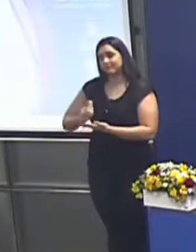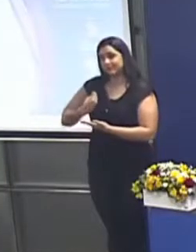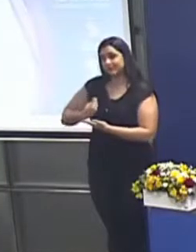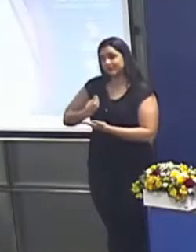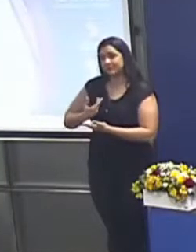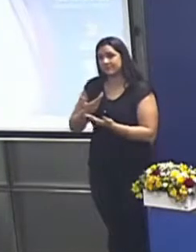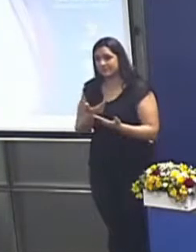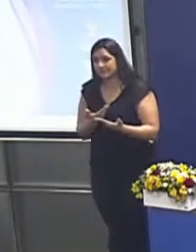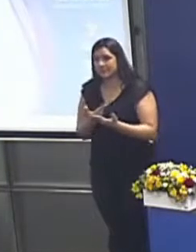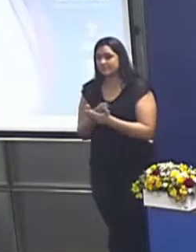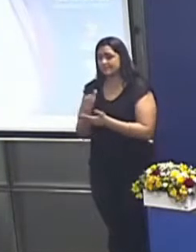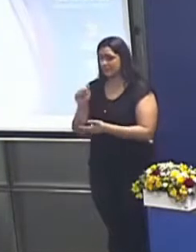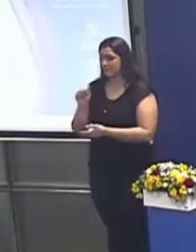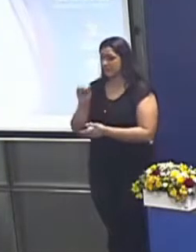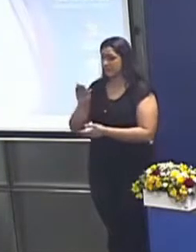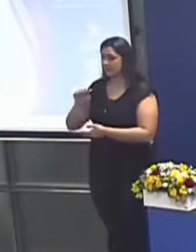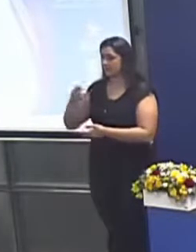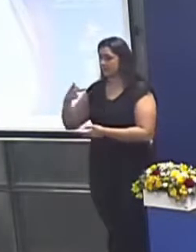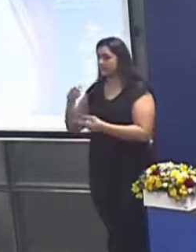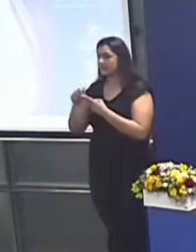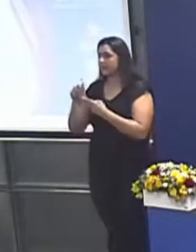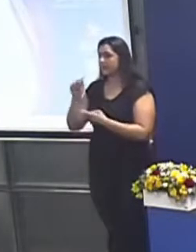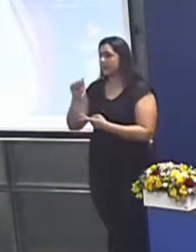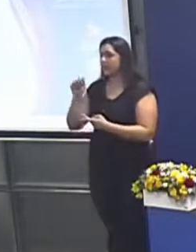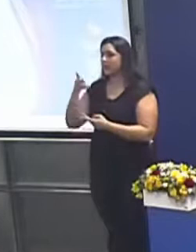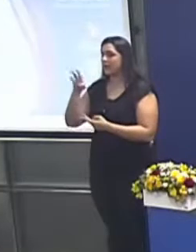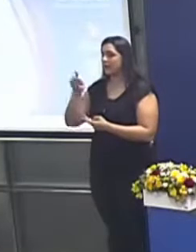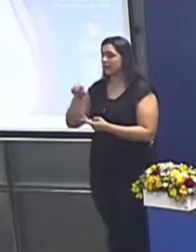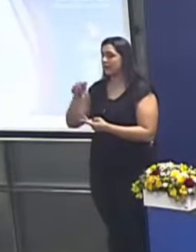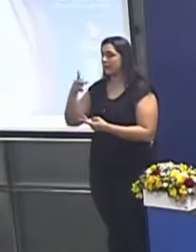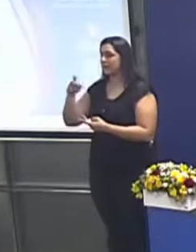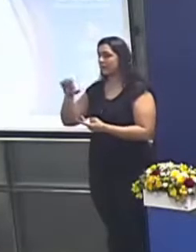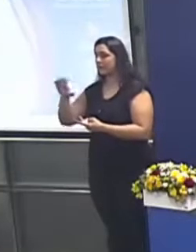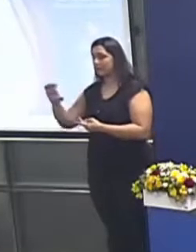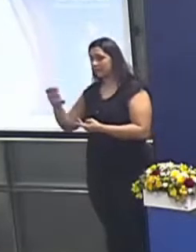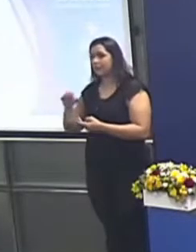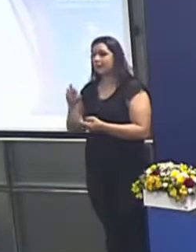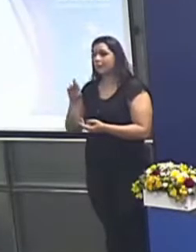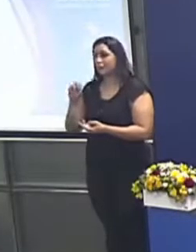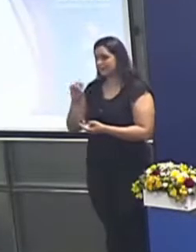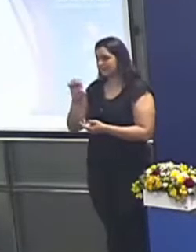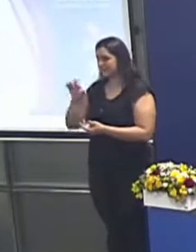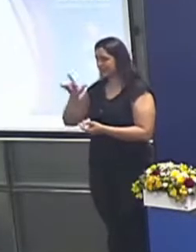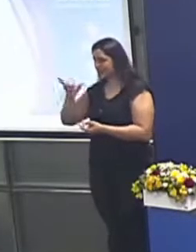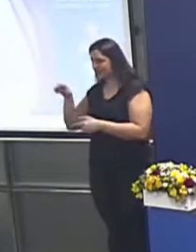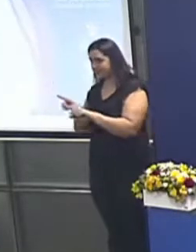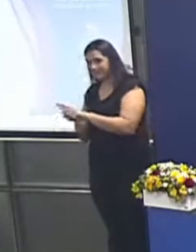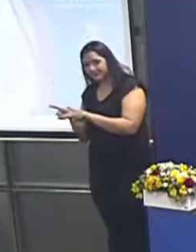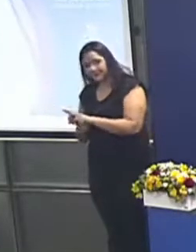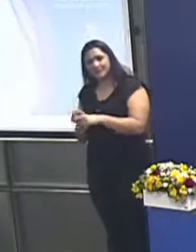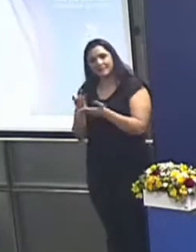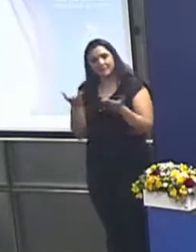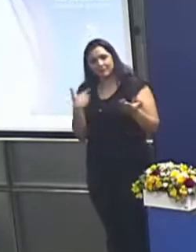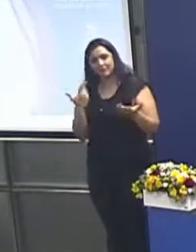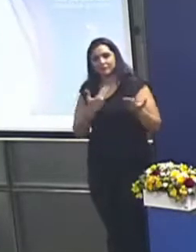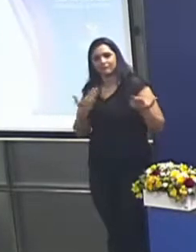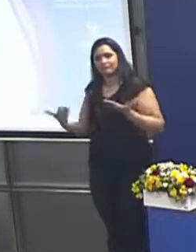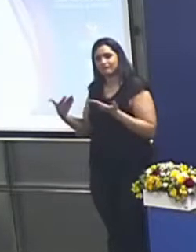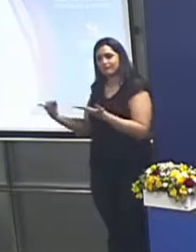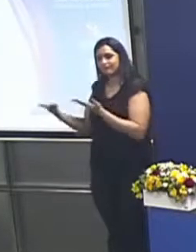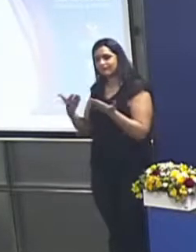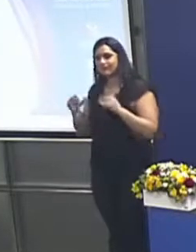presente aqui conosco a ABEP, a Abrapeé, e Roseli hoje está aqui conosco, estivemos na mesa juntos fazendo